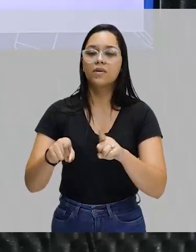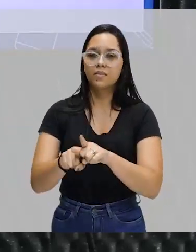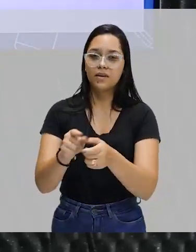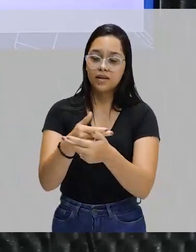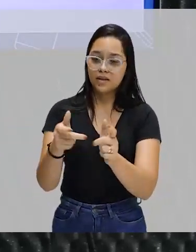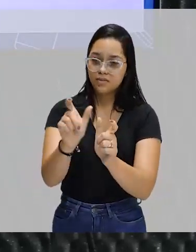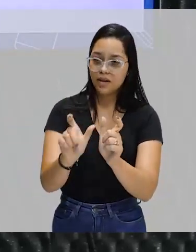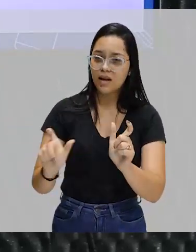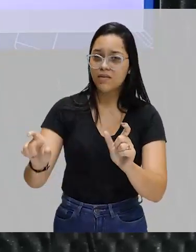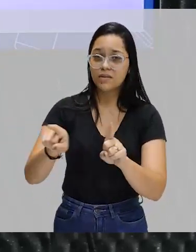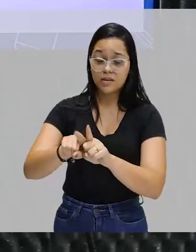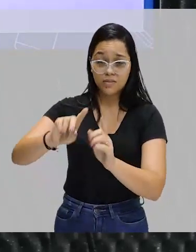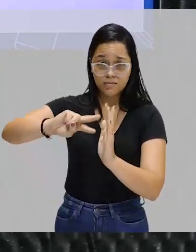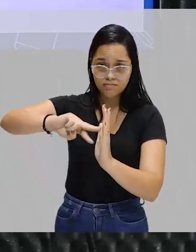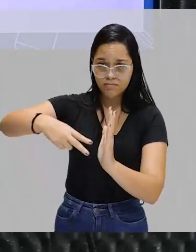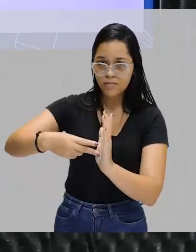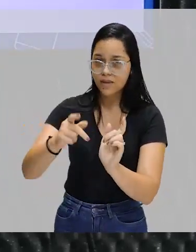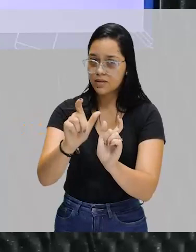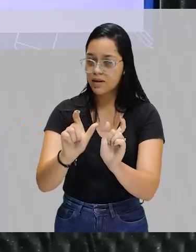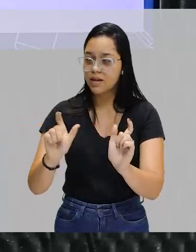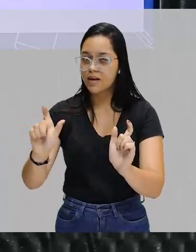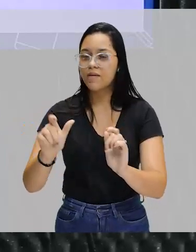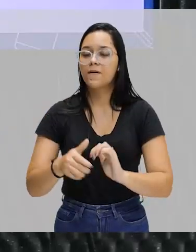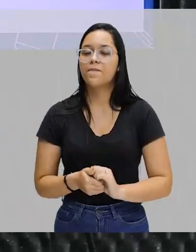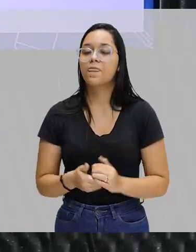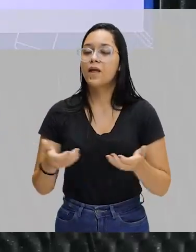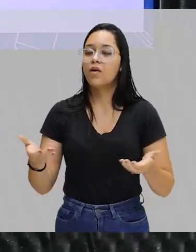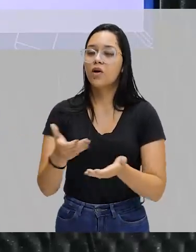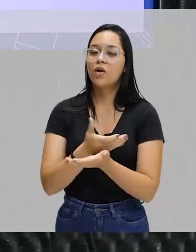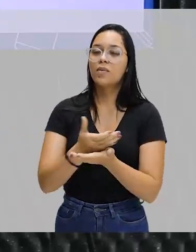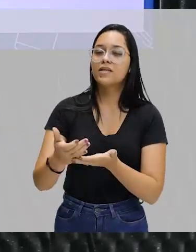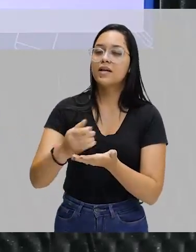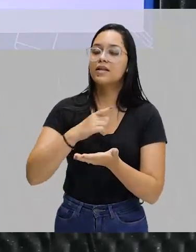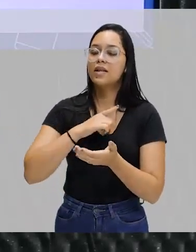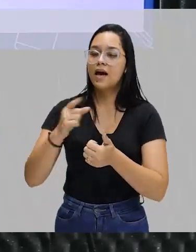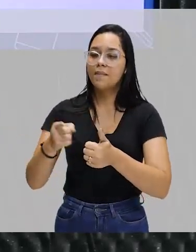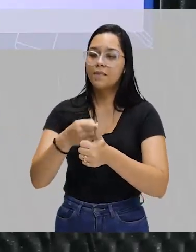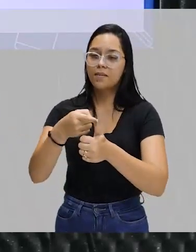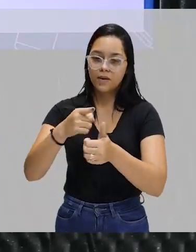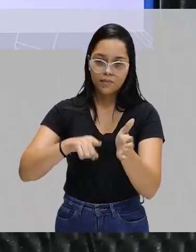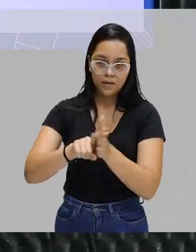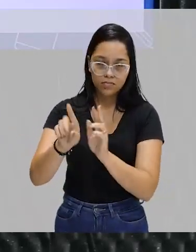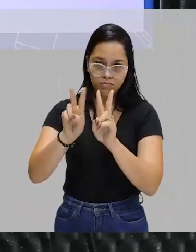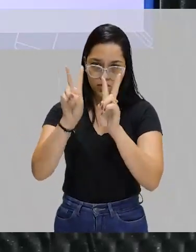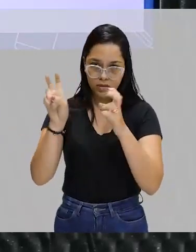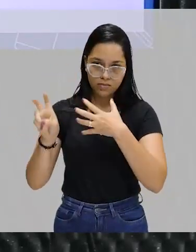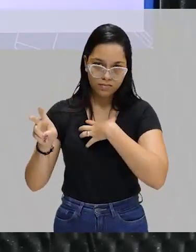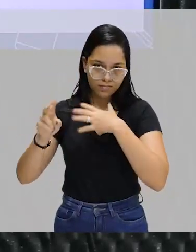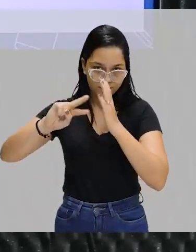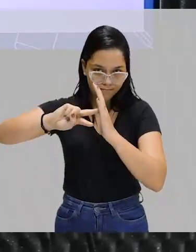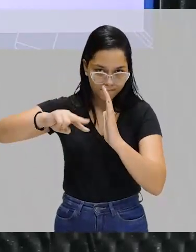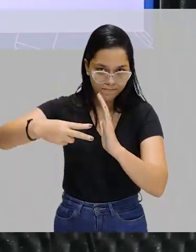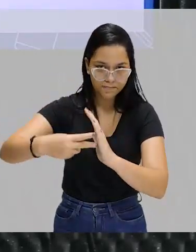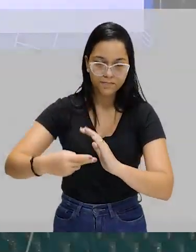o significado das palavras. Então, vamos lá começar com a primeira questão sobre